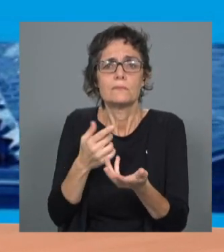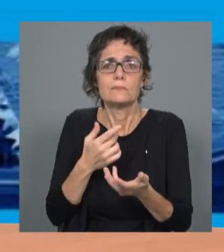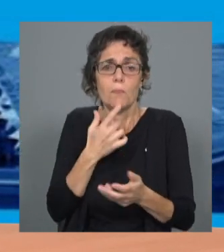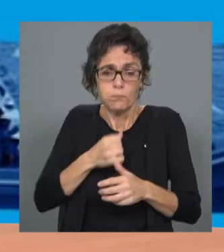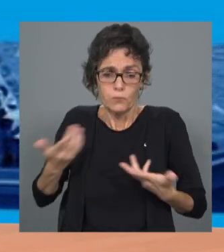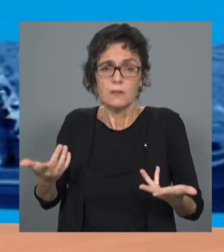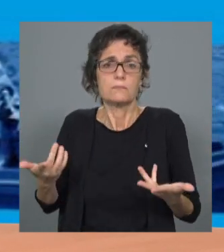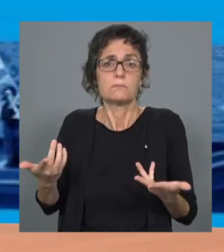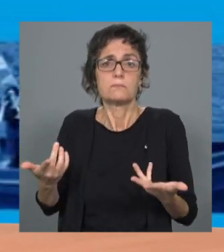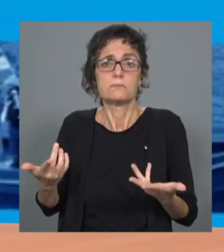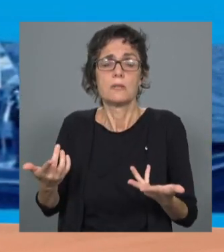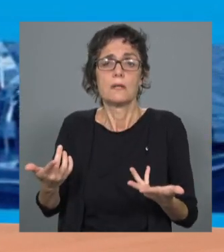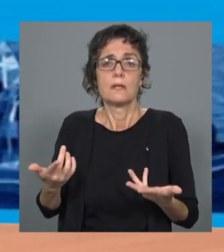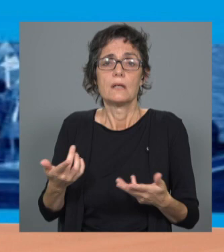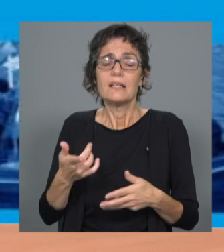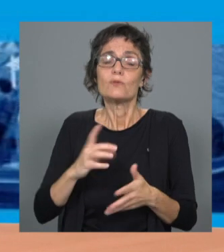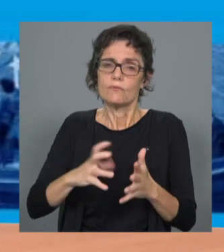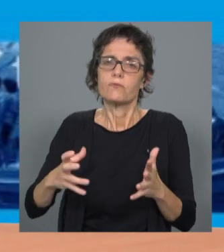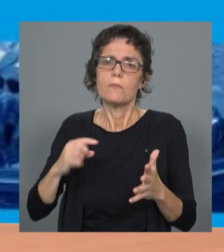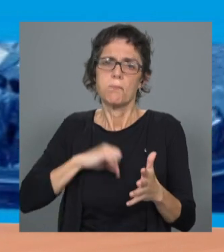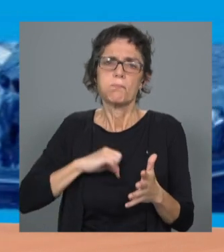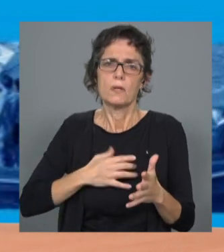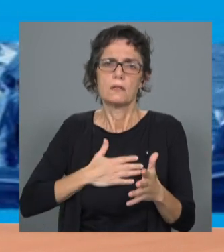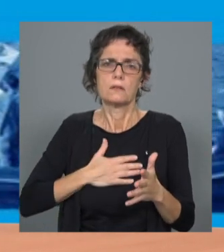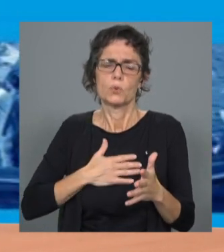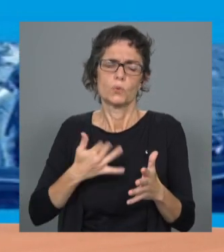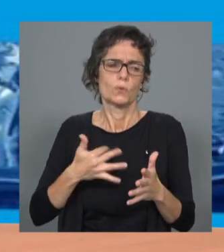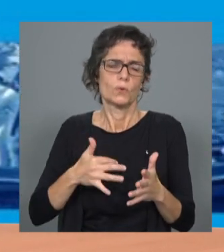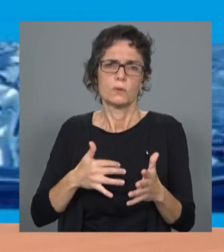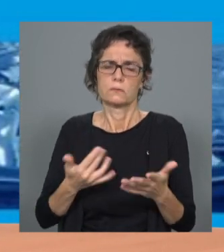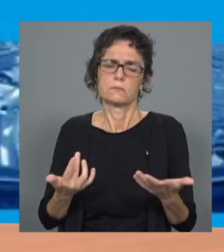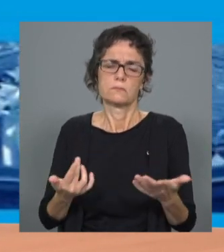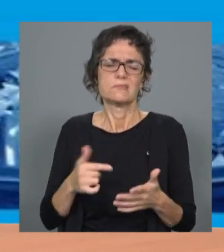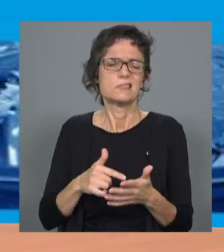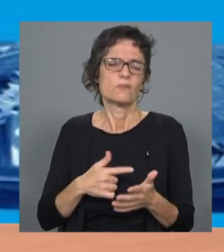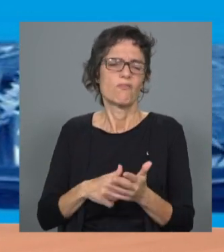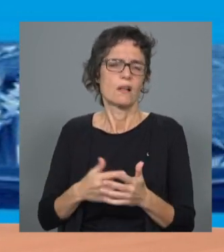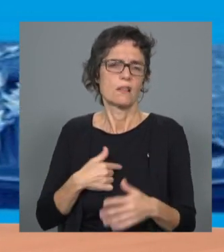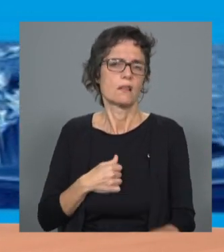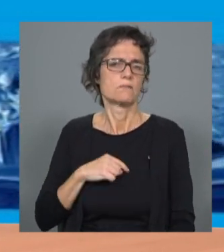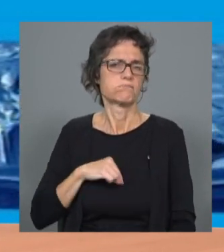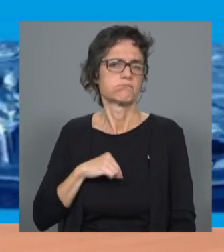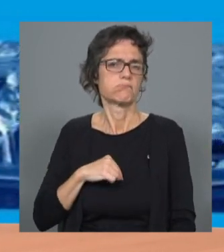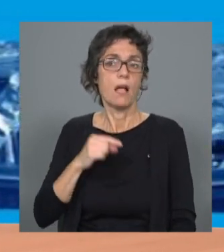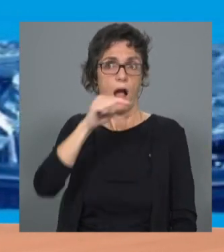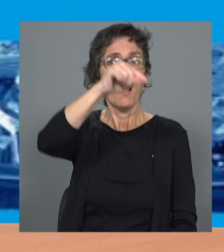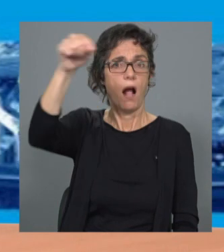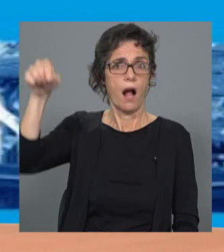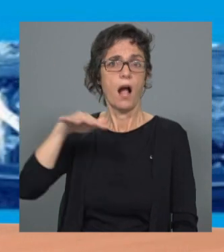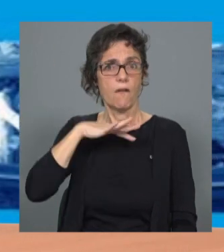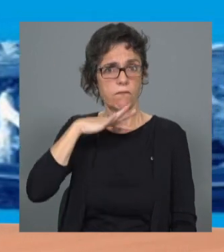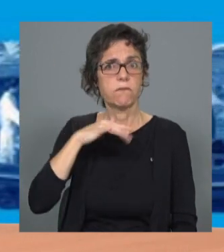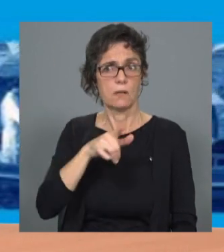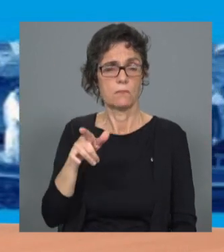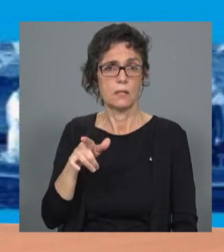complicado. Parte e nós não nos podíamos despedir convenientemente. E para muitas famílias, e para a minha, isto foi o